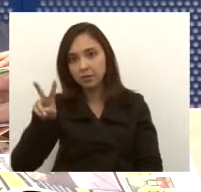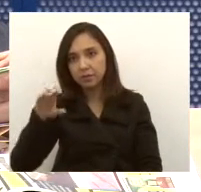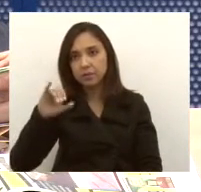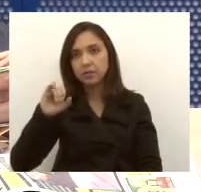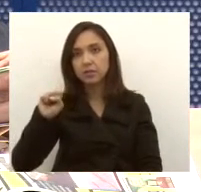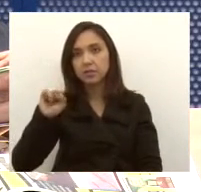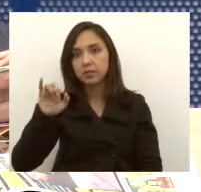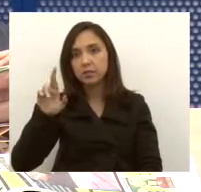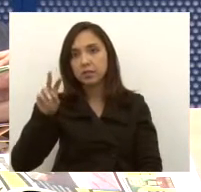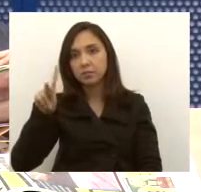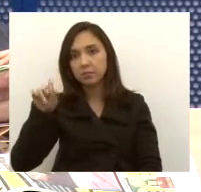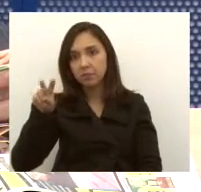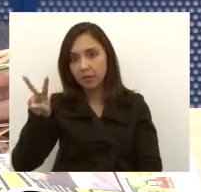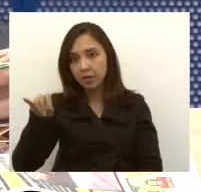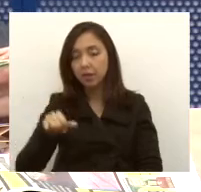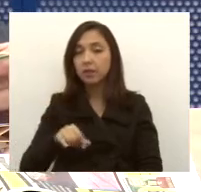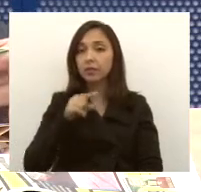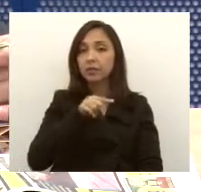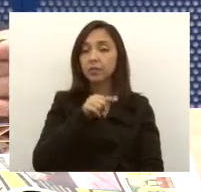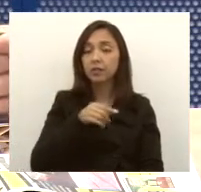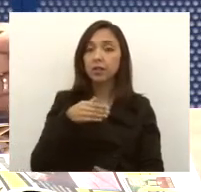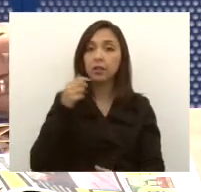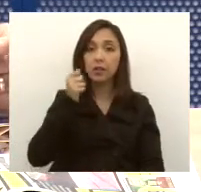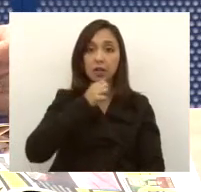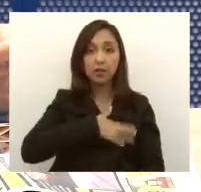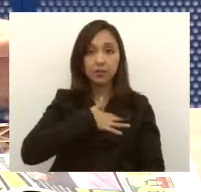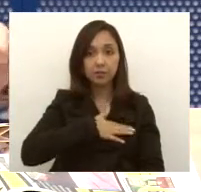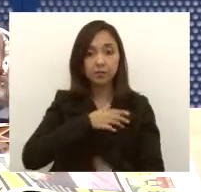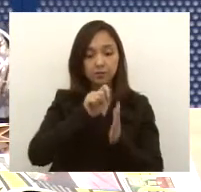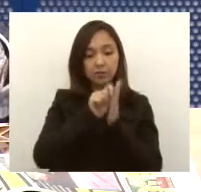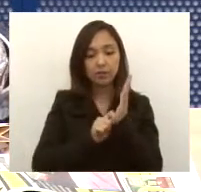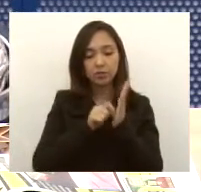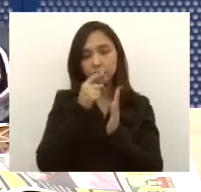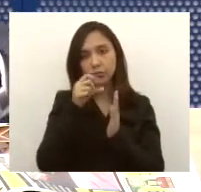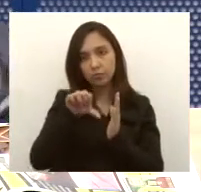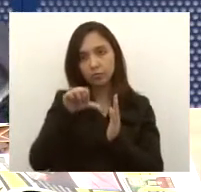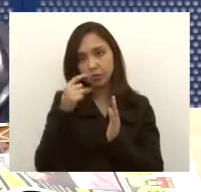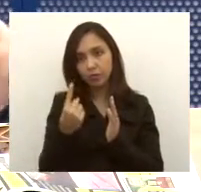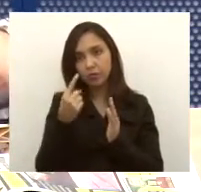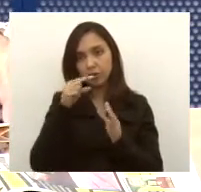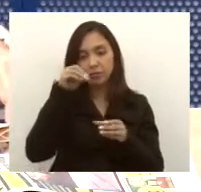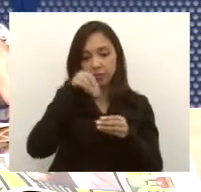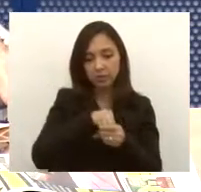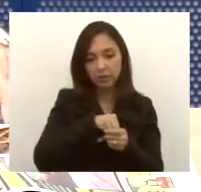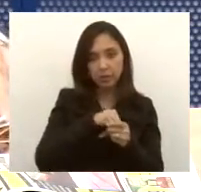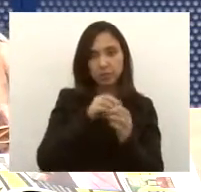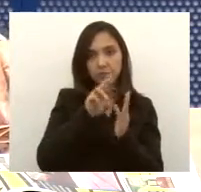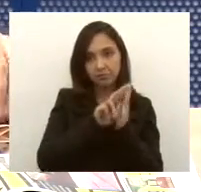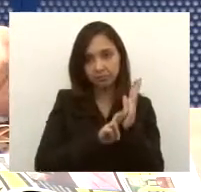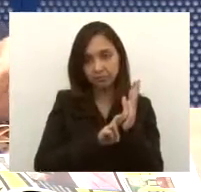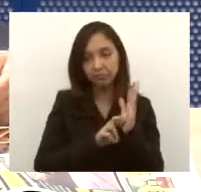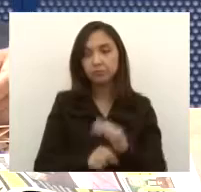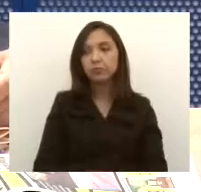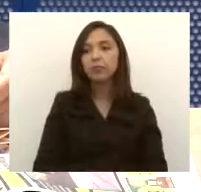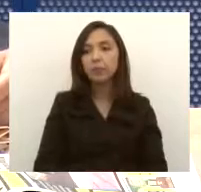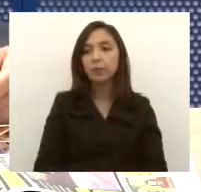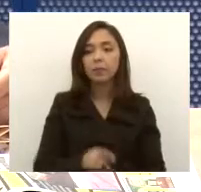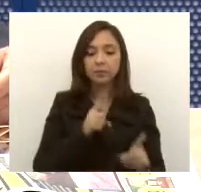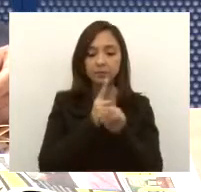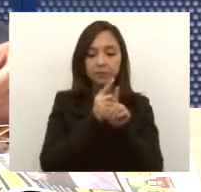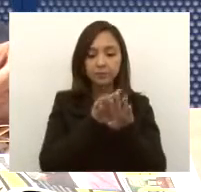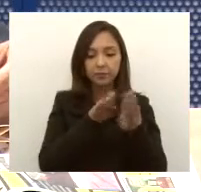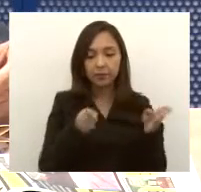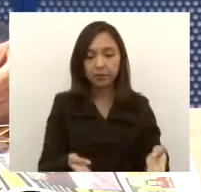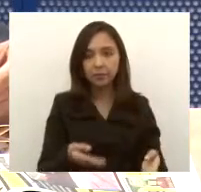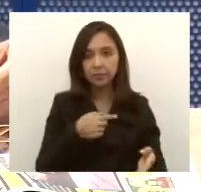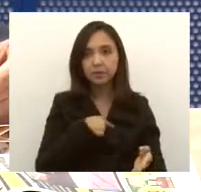em 23 de agosto, conforme previsto no caput do artigo 91 do Regimento Interno. Encontra sobre